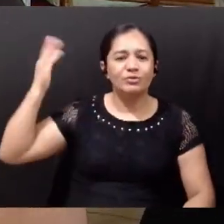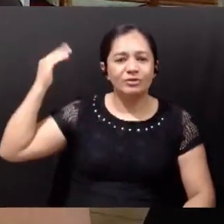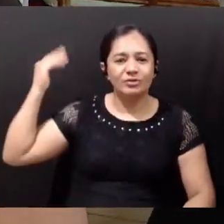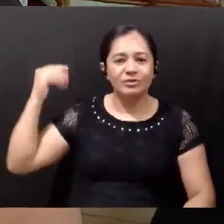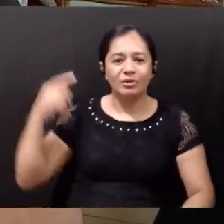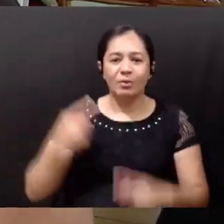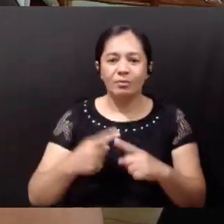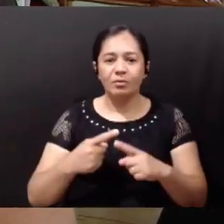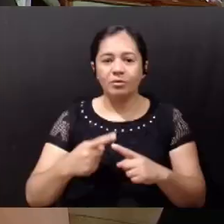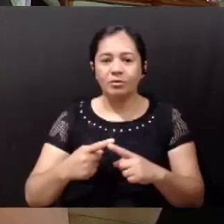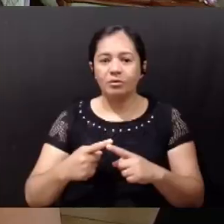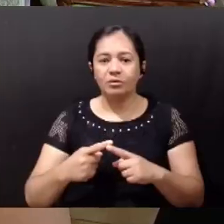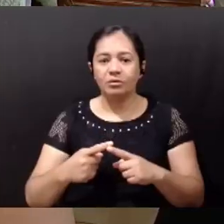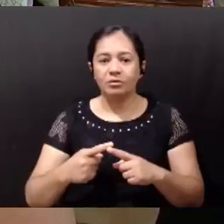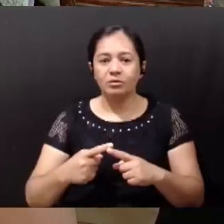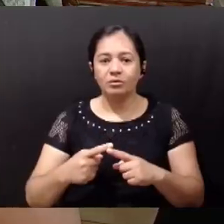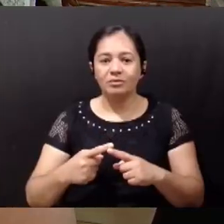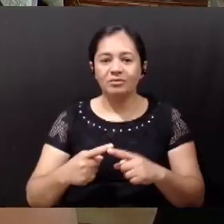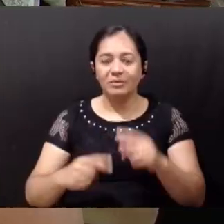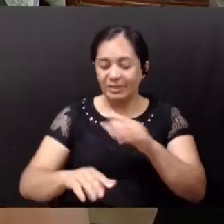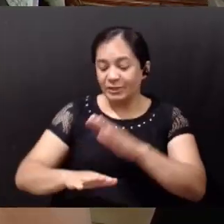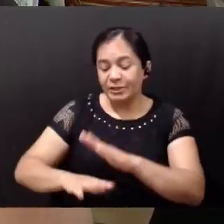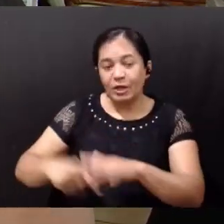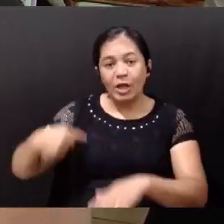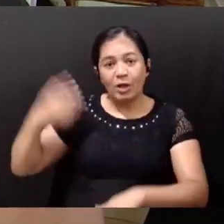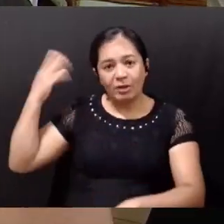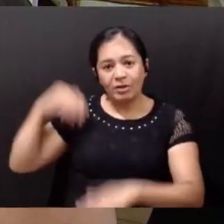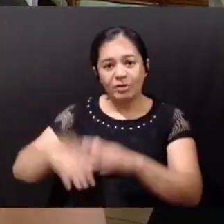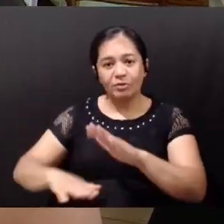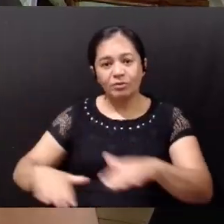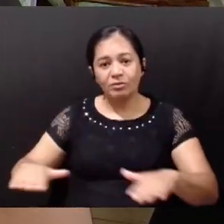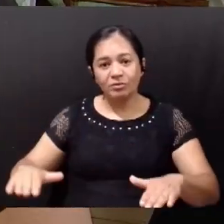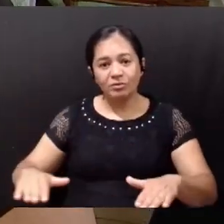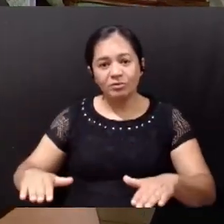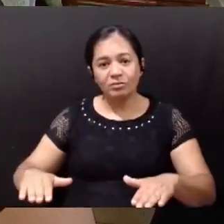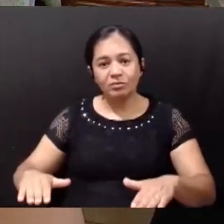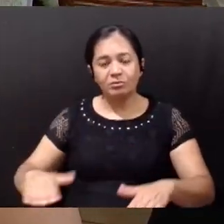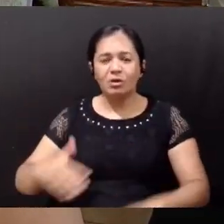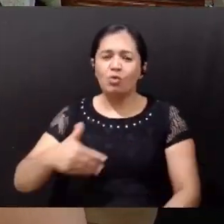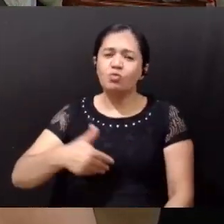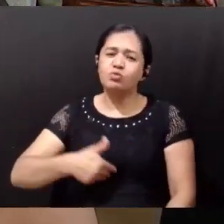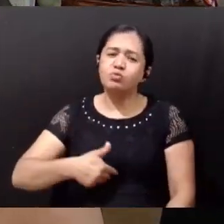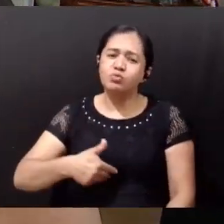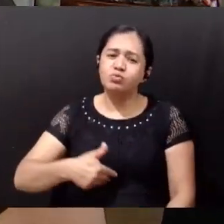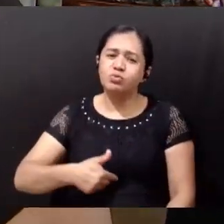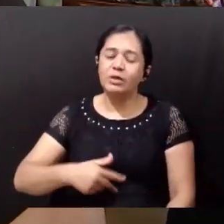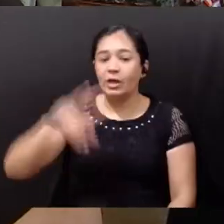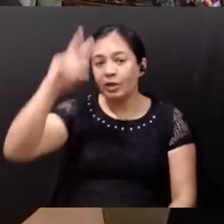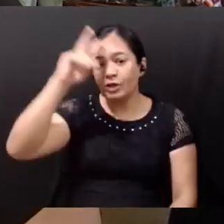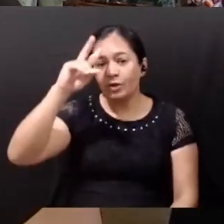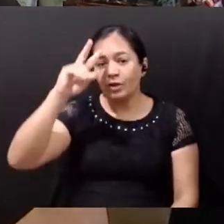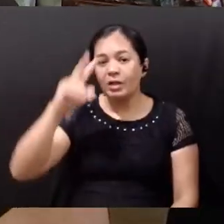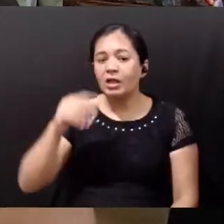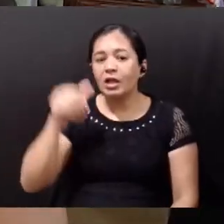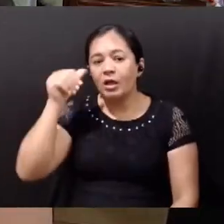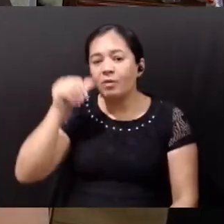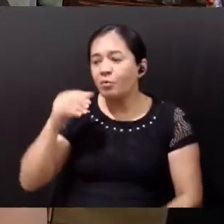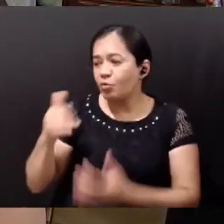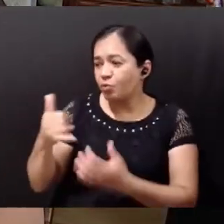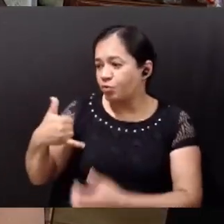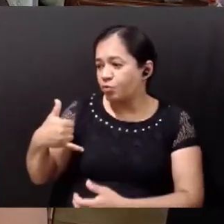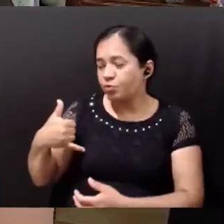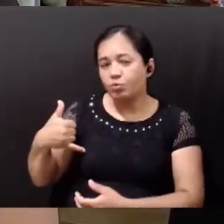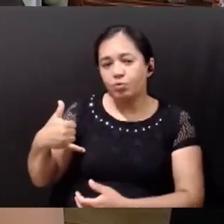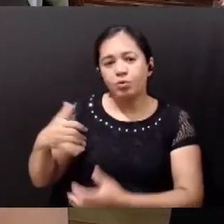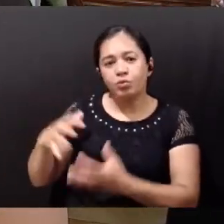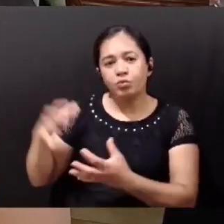continuo pequena, né? Quando eu era criança, eu passei fome, tudo. E lembro que tinha uma senhora que ela fez macarrão e